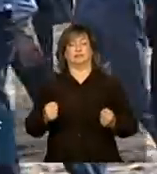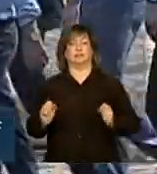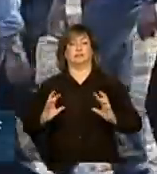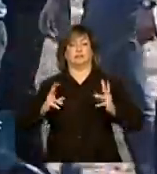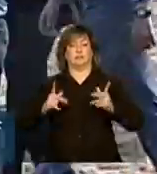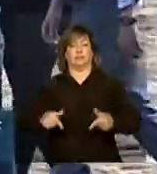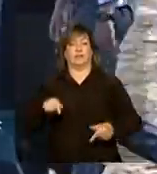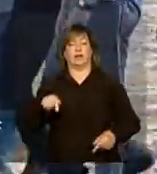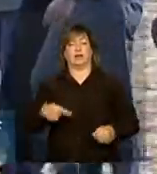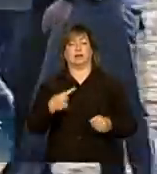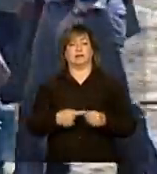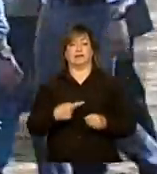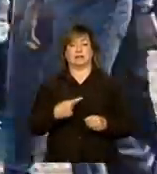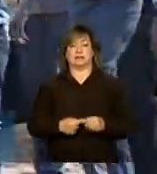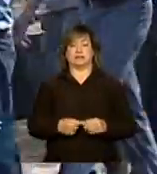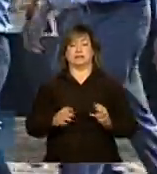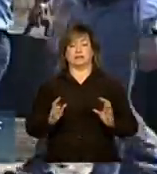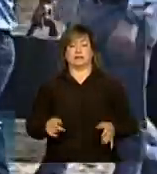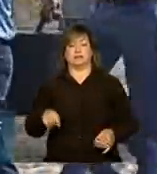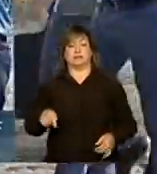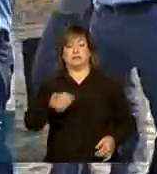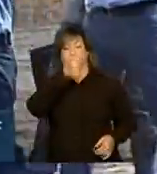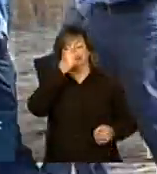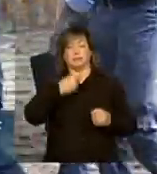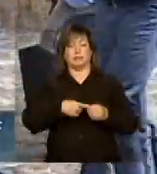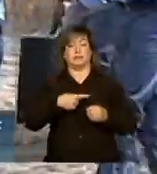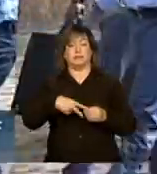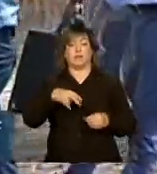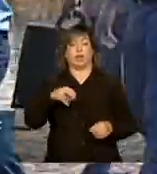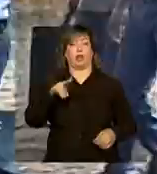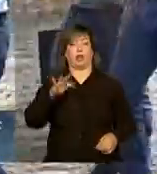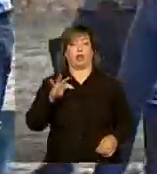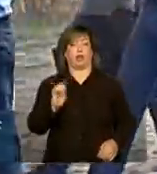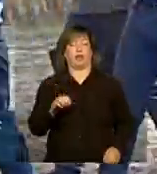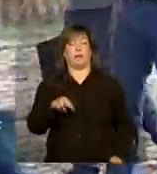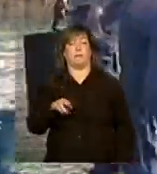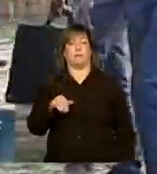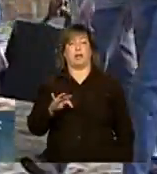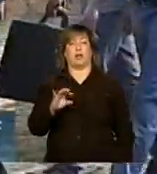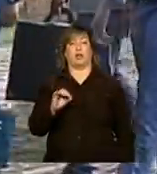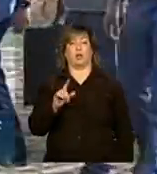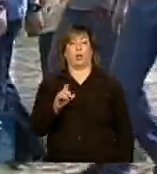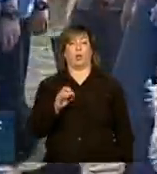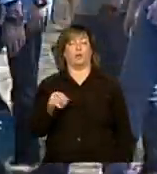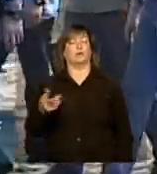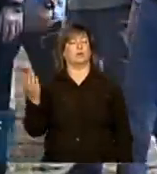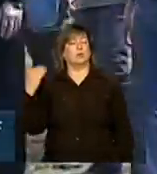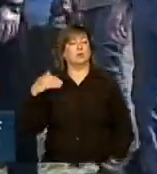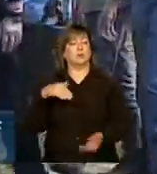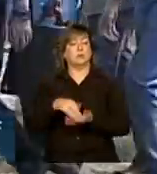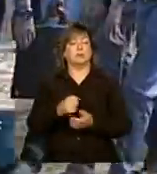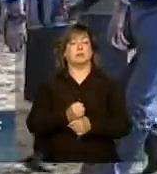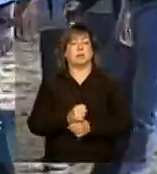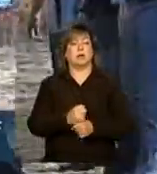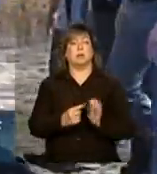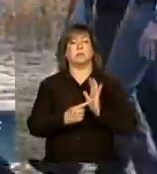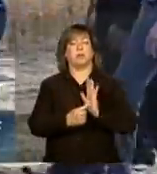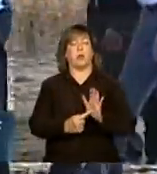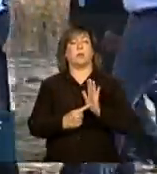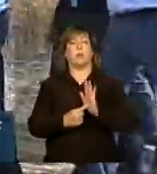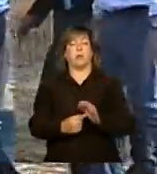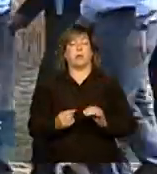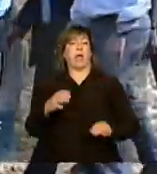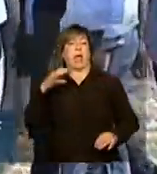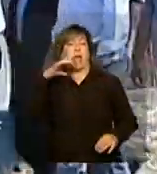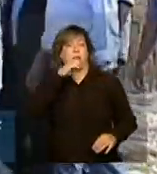Lucas do Rio Verde o município no norte de Mato Grosso que vem aí nos últimos anos registrando um